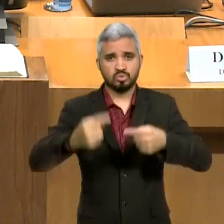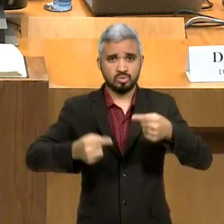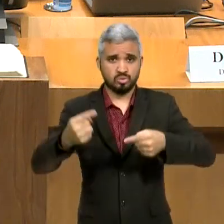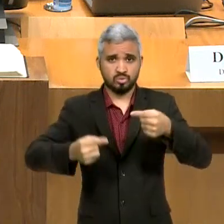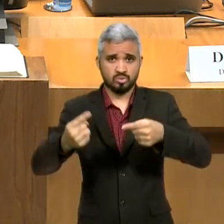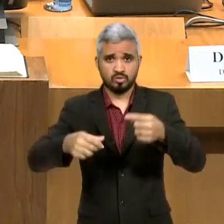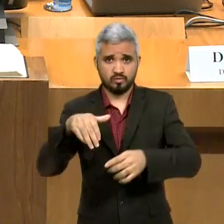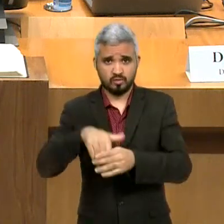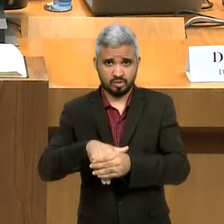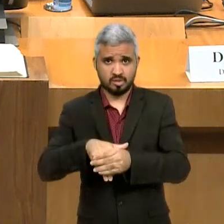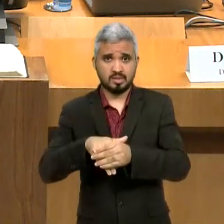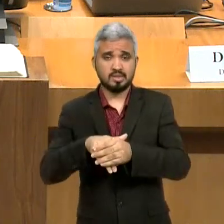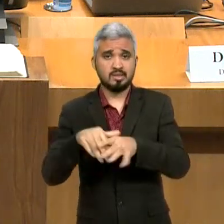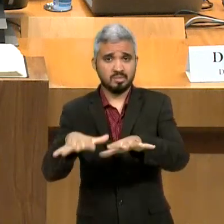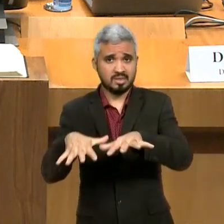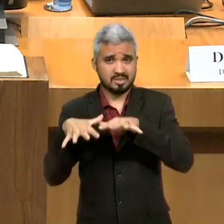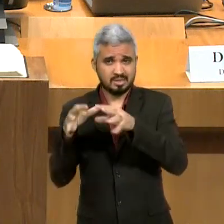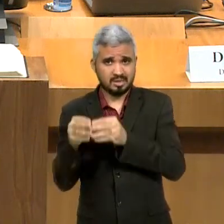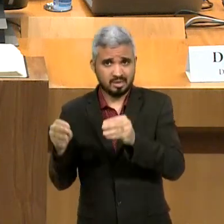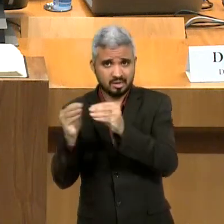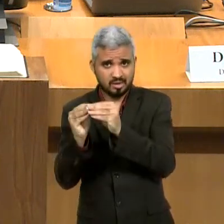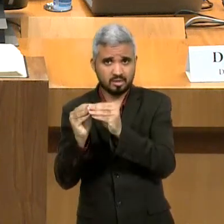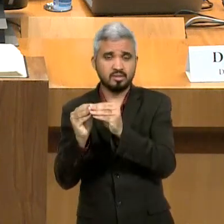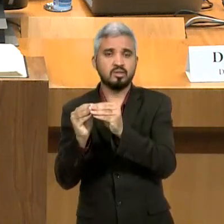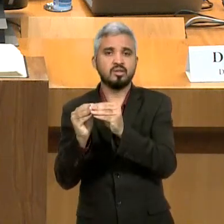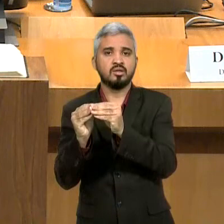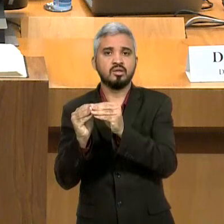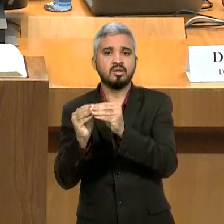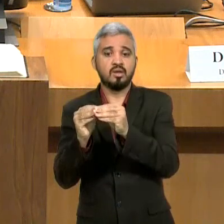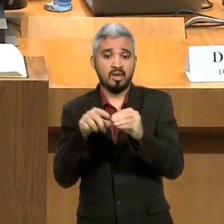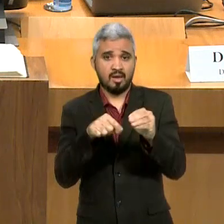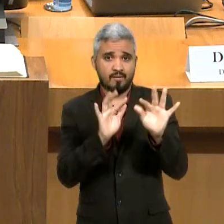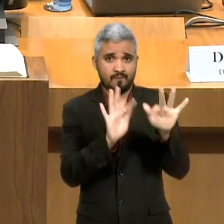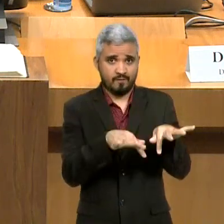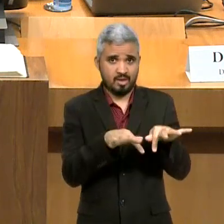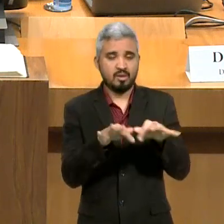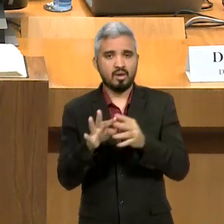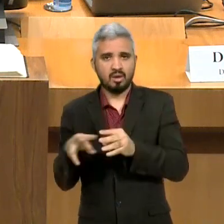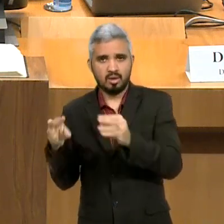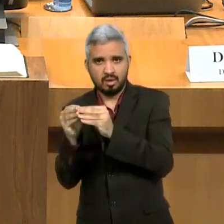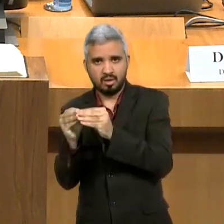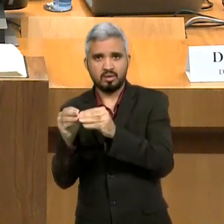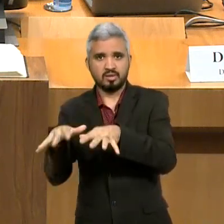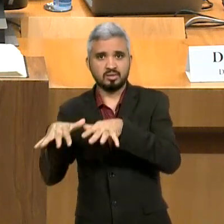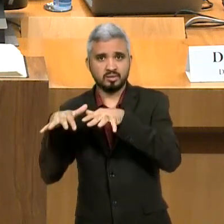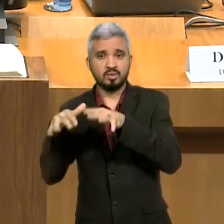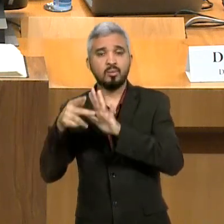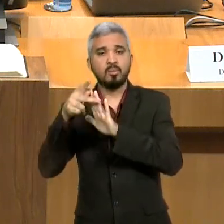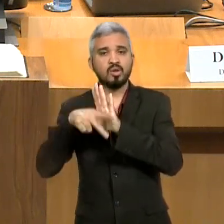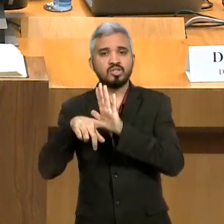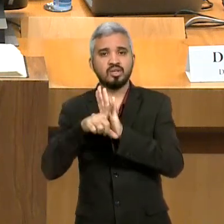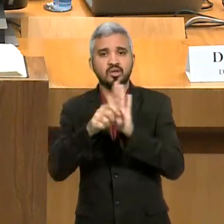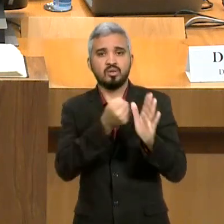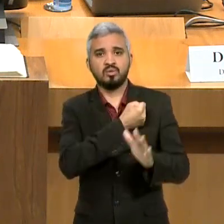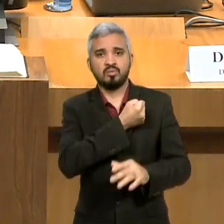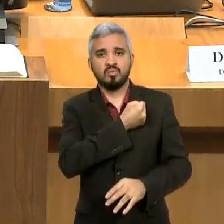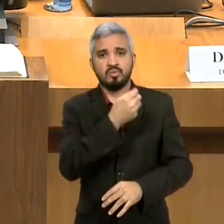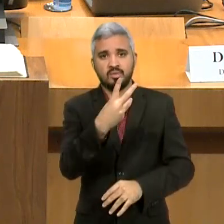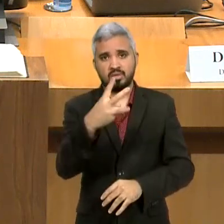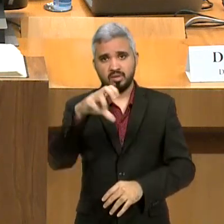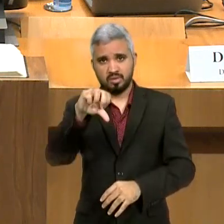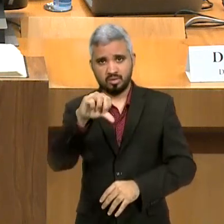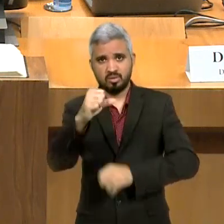sessão extraordinária, a realizar-se logo após a presente sessão, os projetos de lei número 39